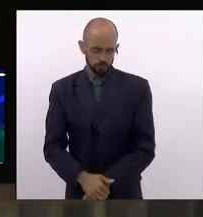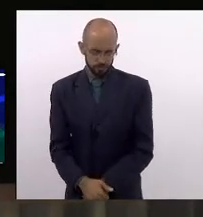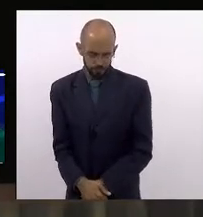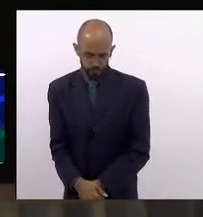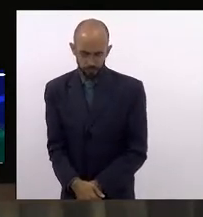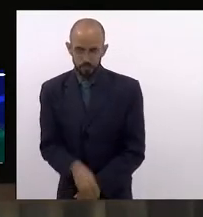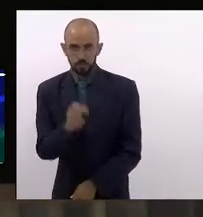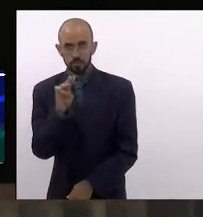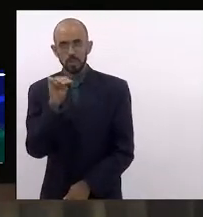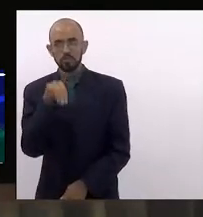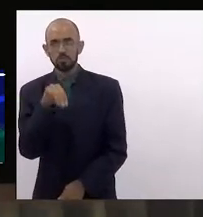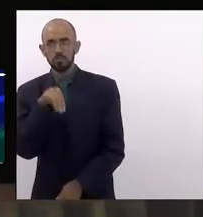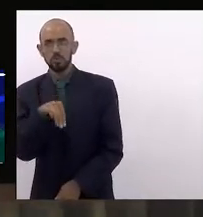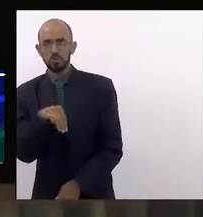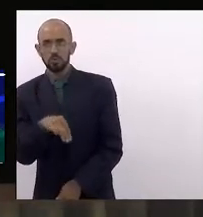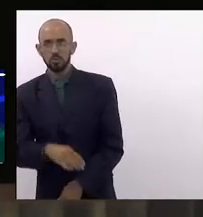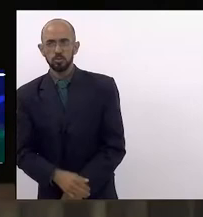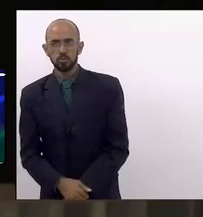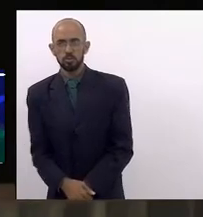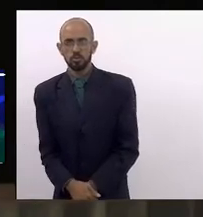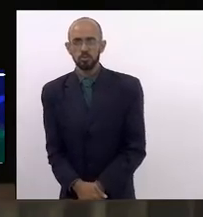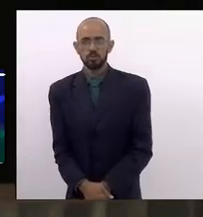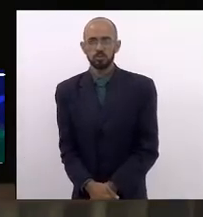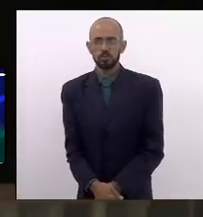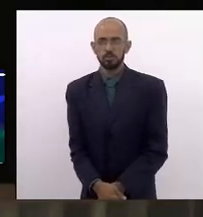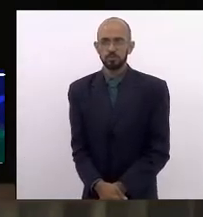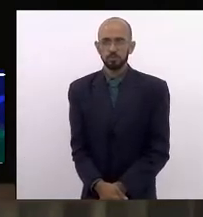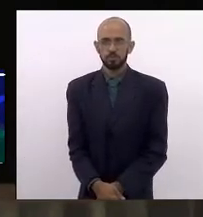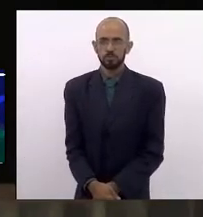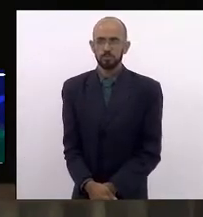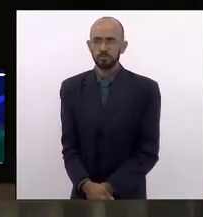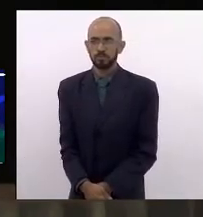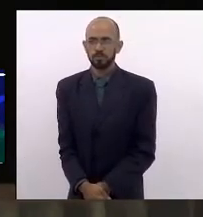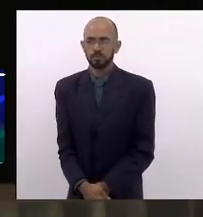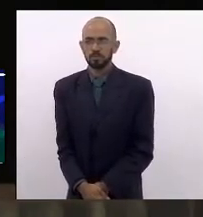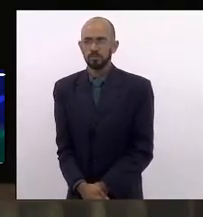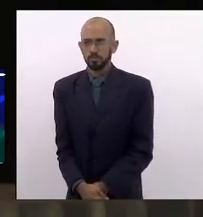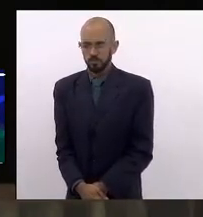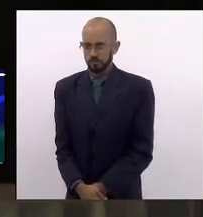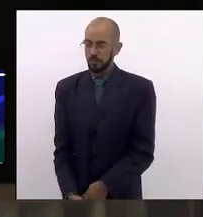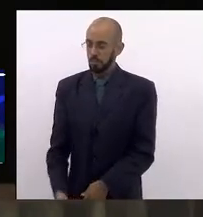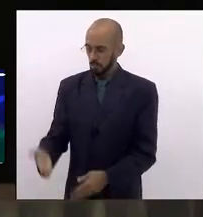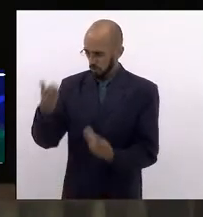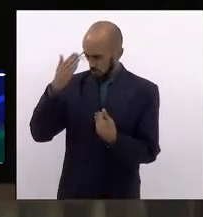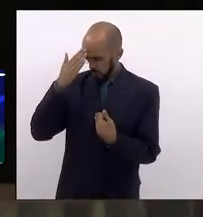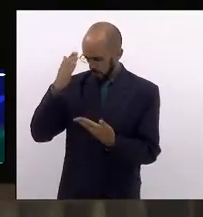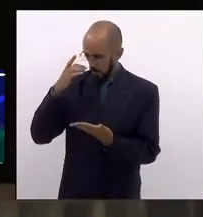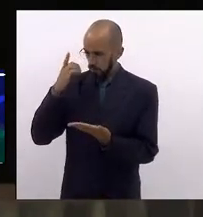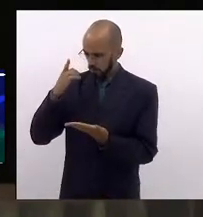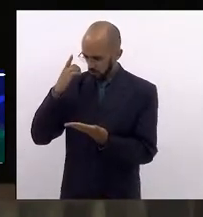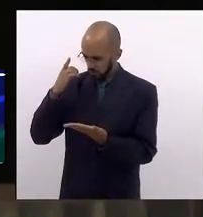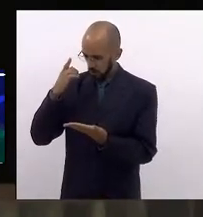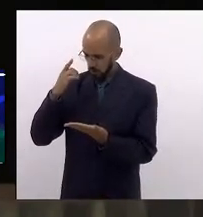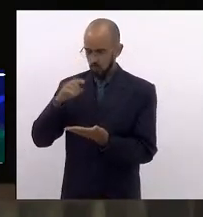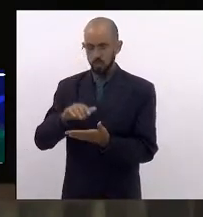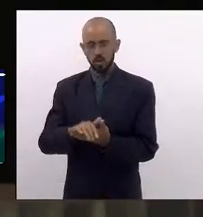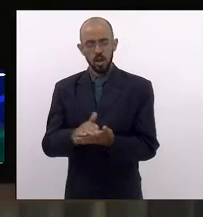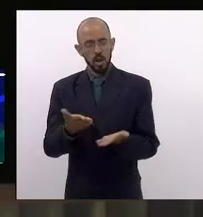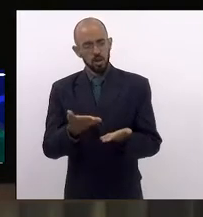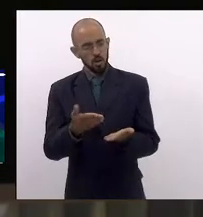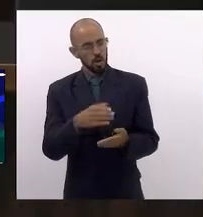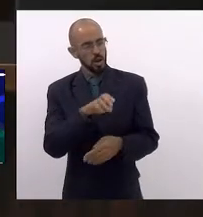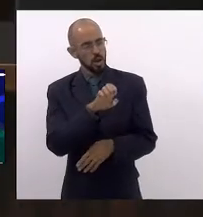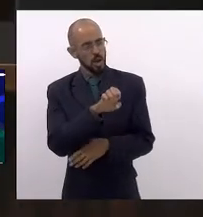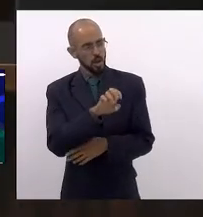tranquilo tu falou Fala Obrigada Deputado cumpriu rigorosamente próximo é o deputado